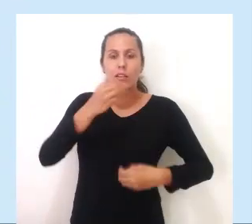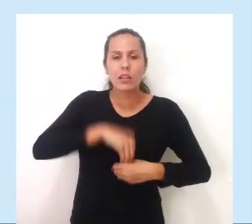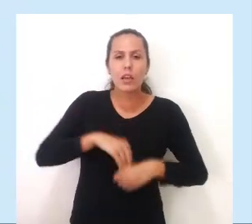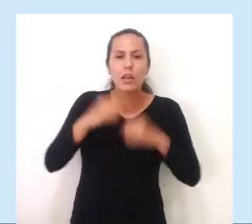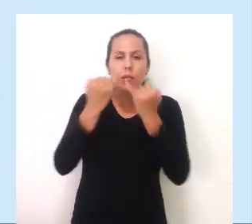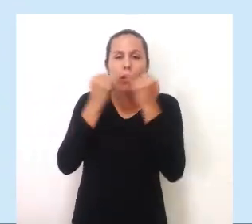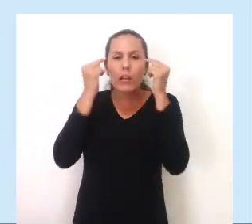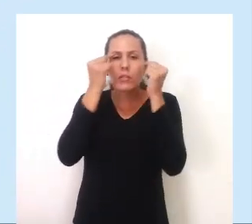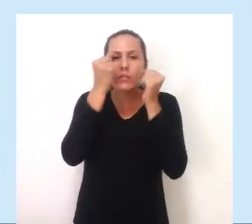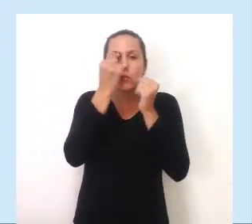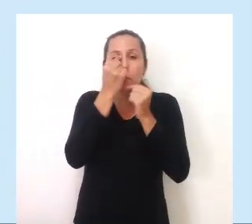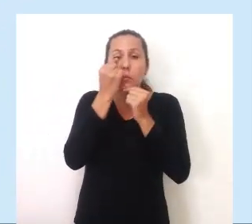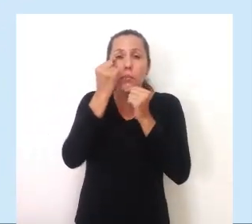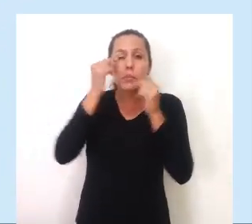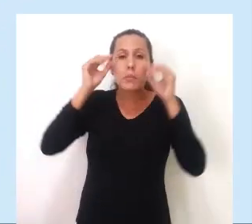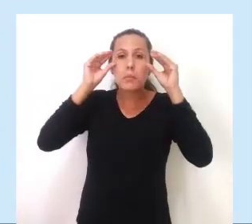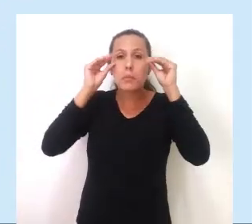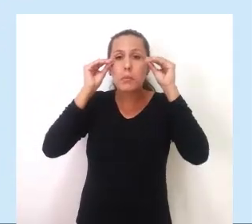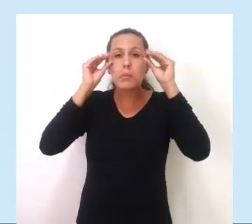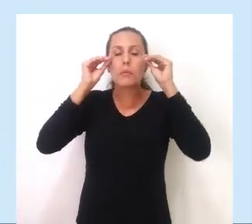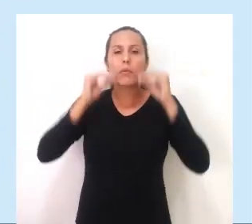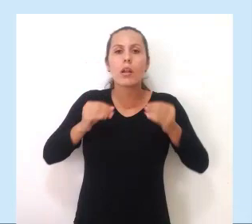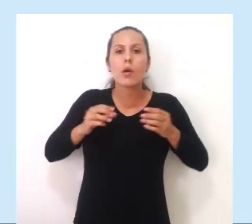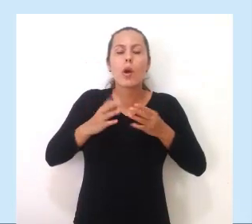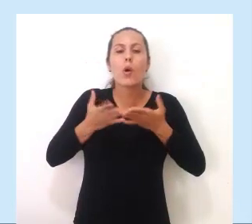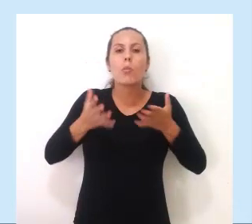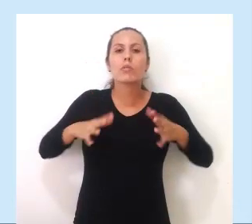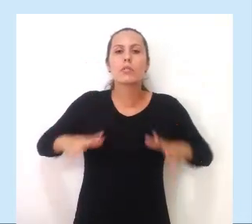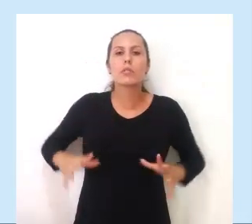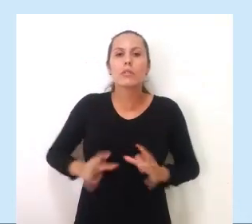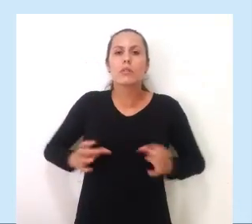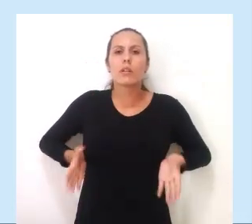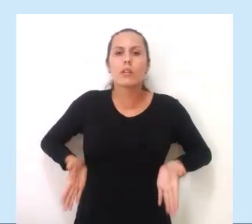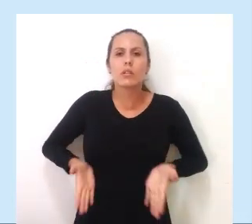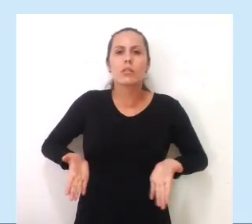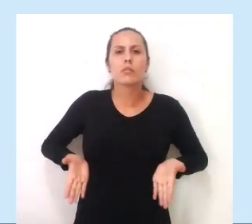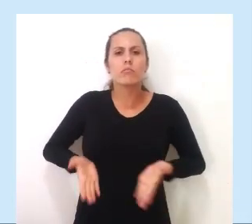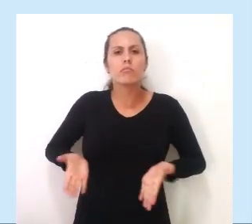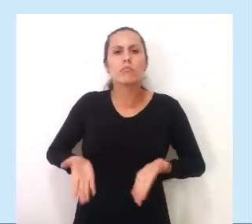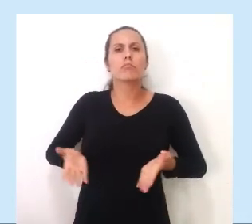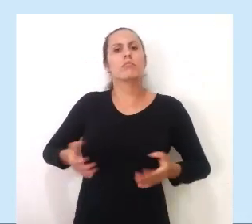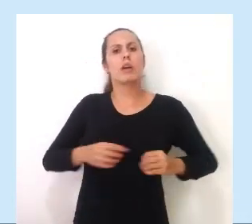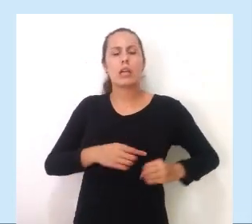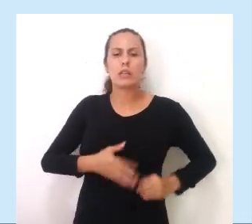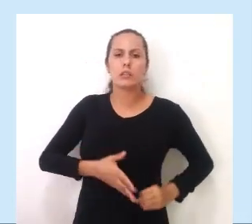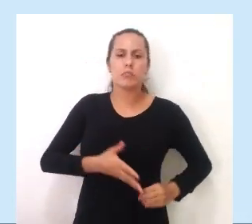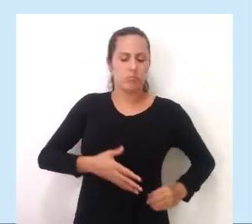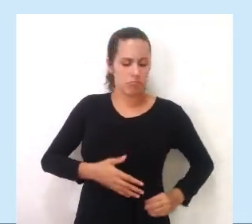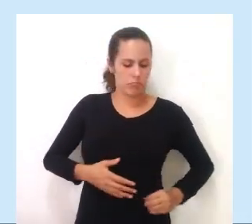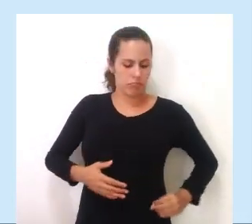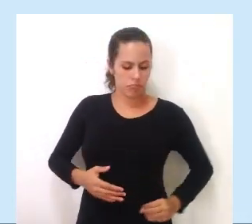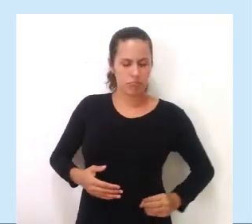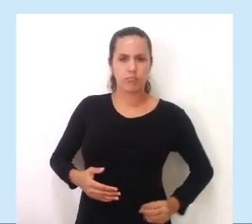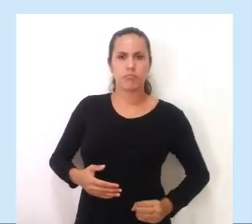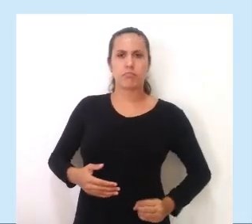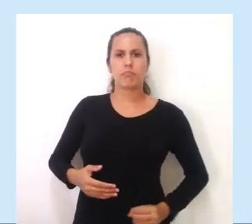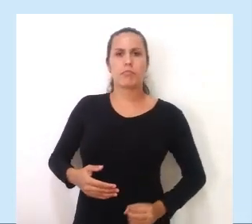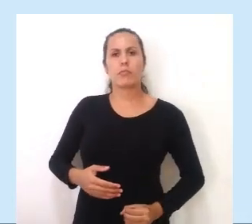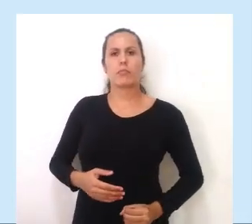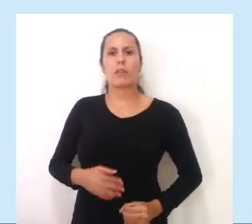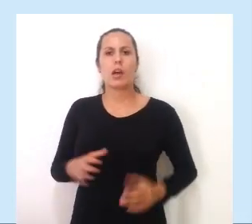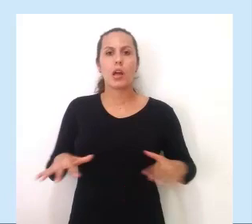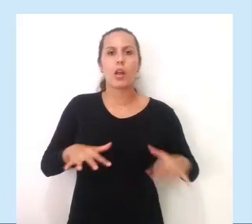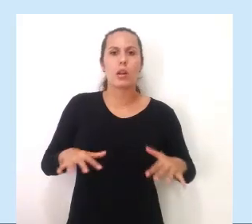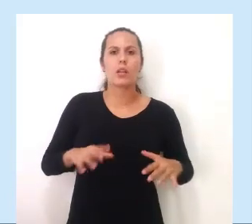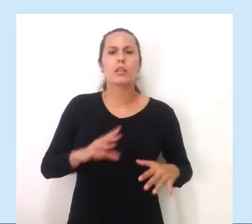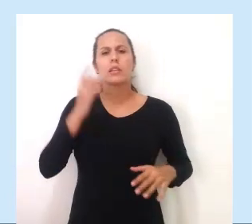feitos olhos, e movimentam esse gameta. Então demora uns dias para que ele